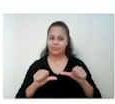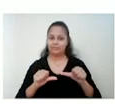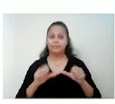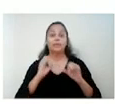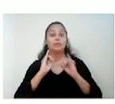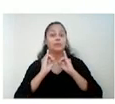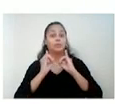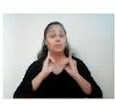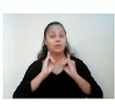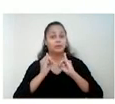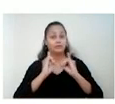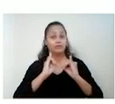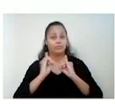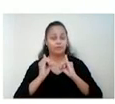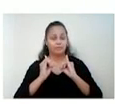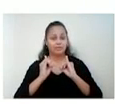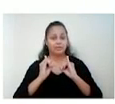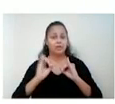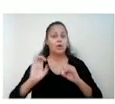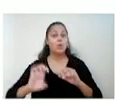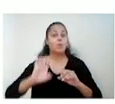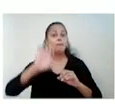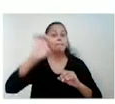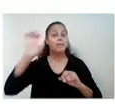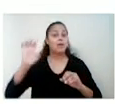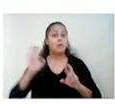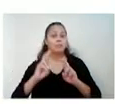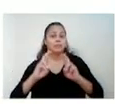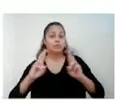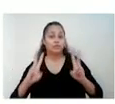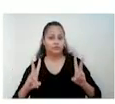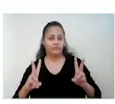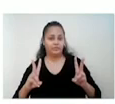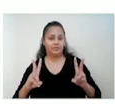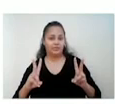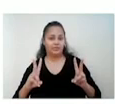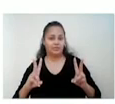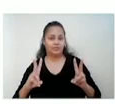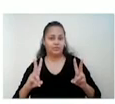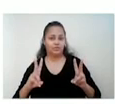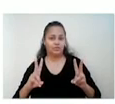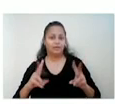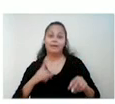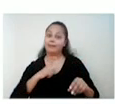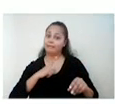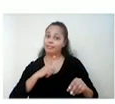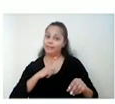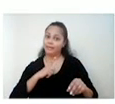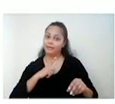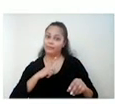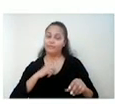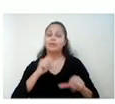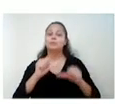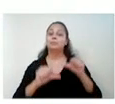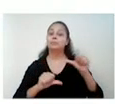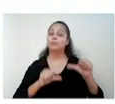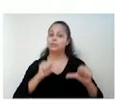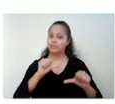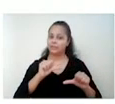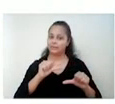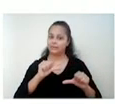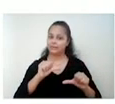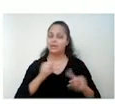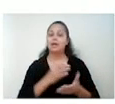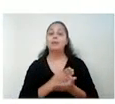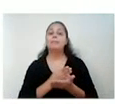essa informação. Né, uma Europa diferente, né, ou seja, passou por mudanças.